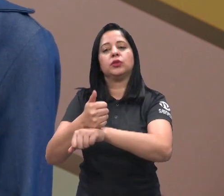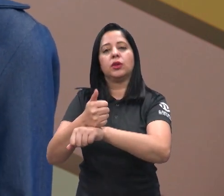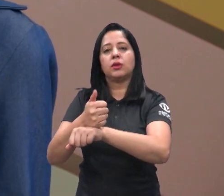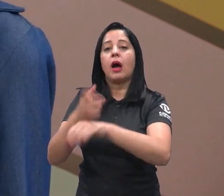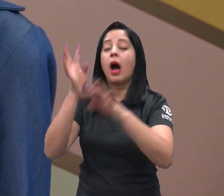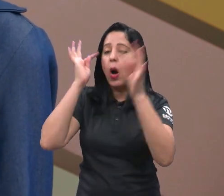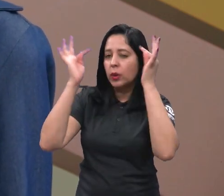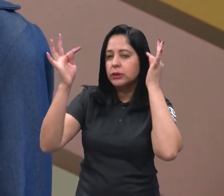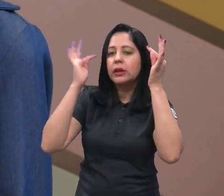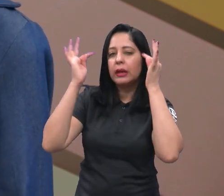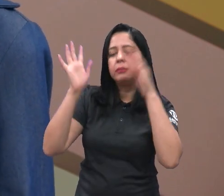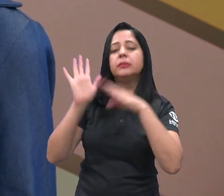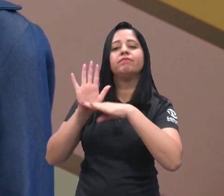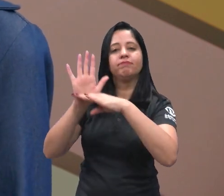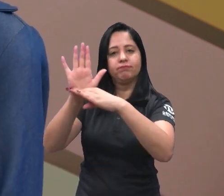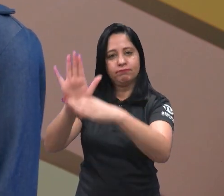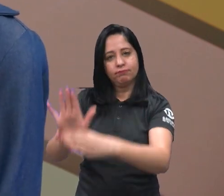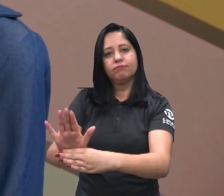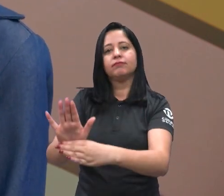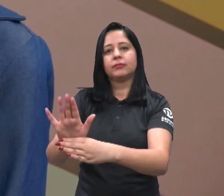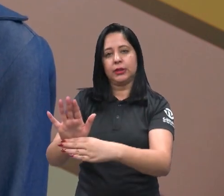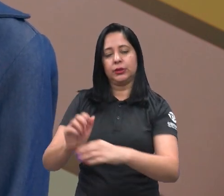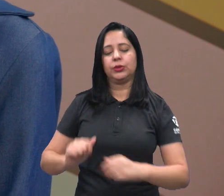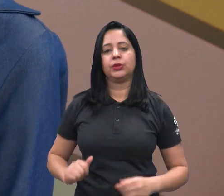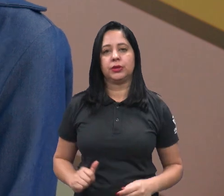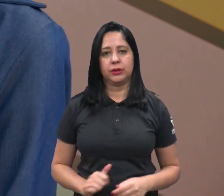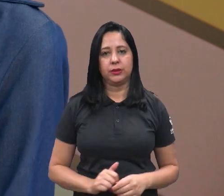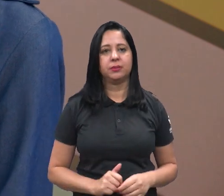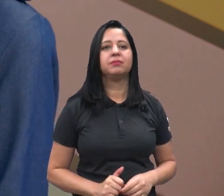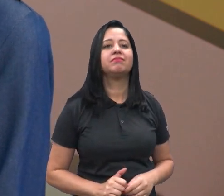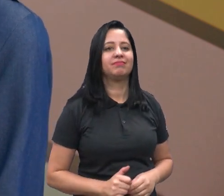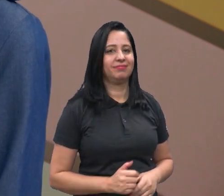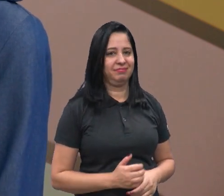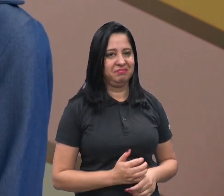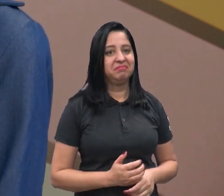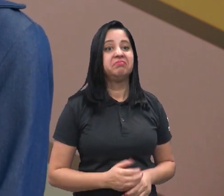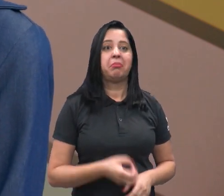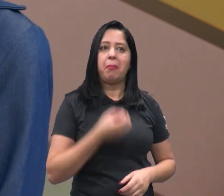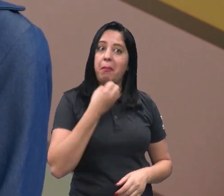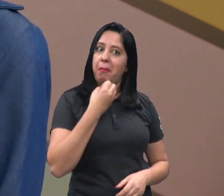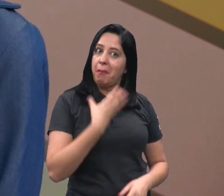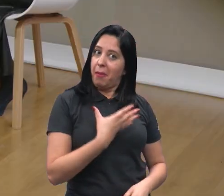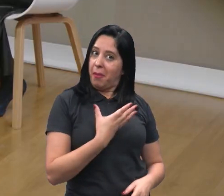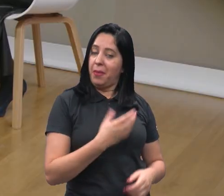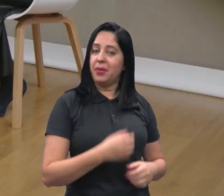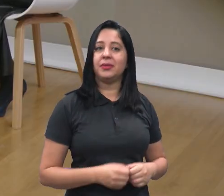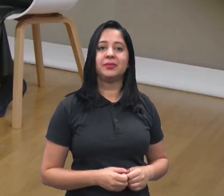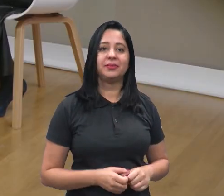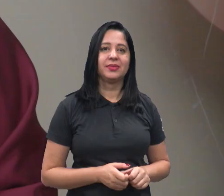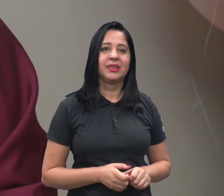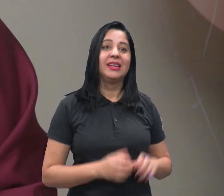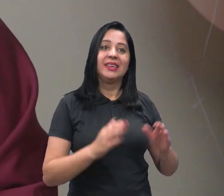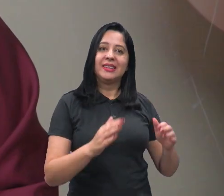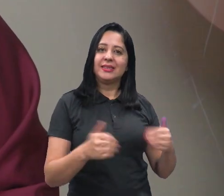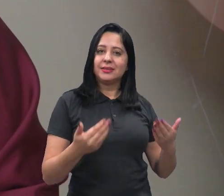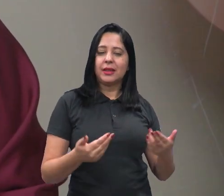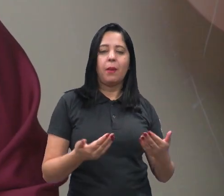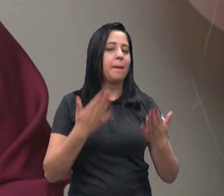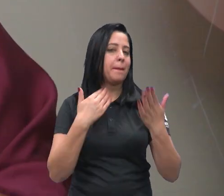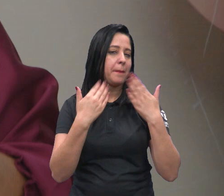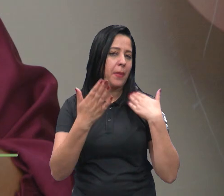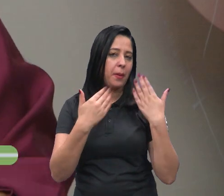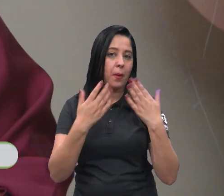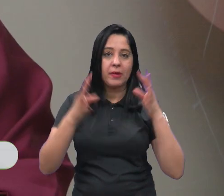mesmo, um processo terapêutico que é o mais indicado. Né? Perfeito, Aline, muito bom. Bom, nessa conversa com a terapeuta